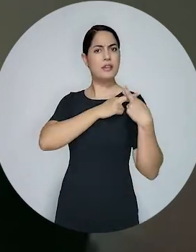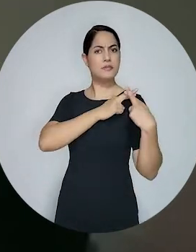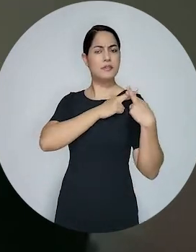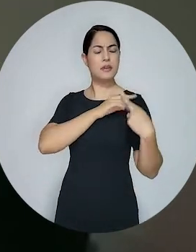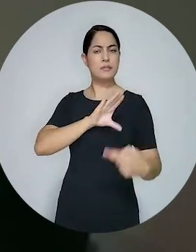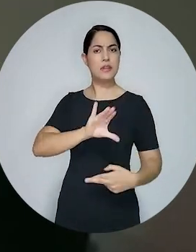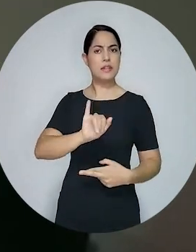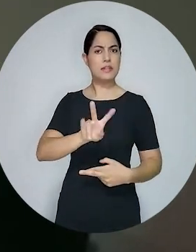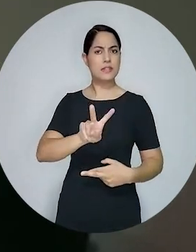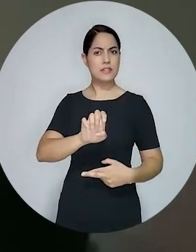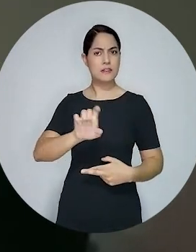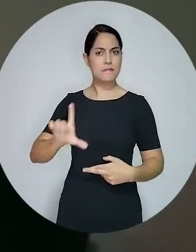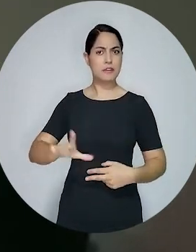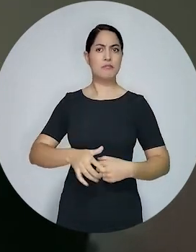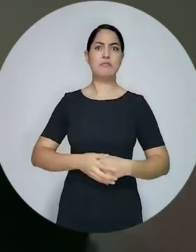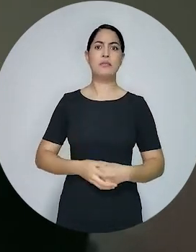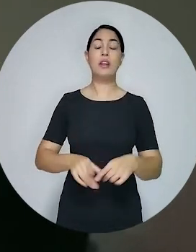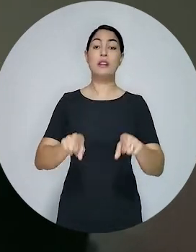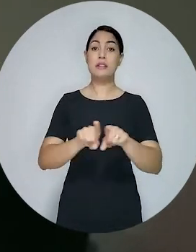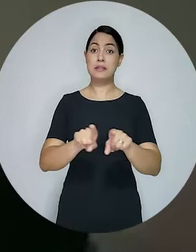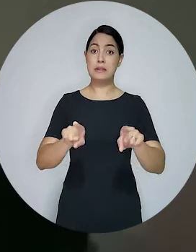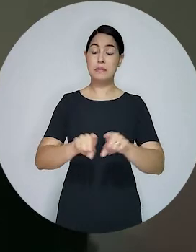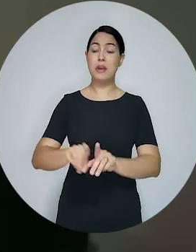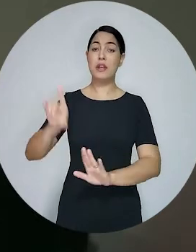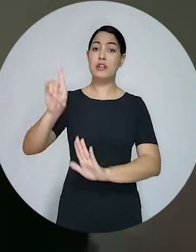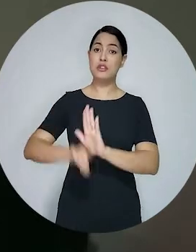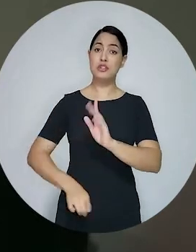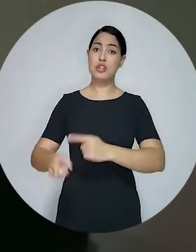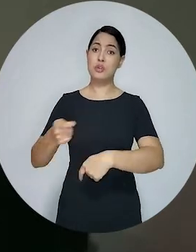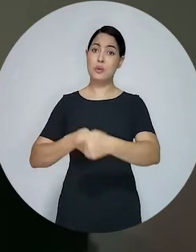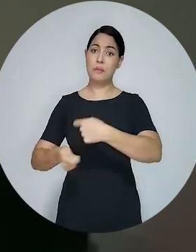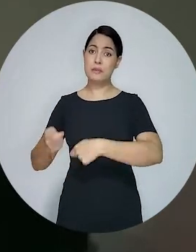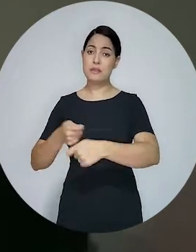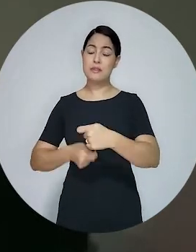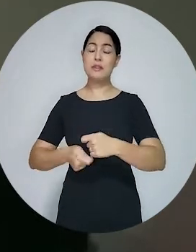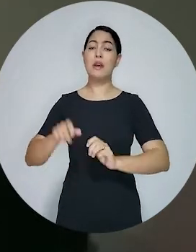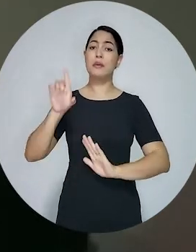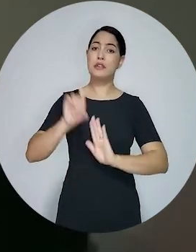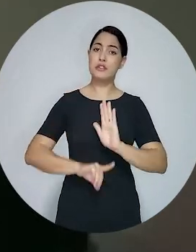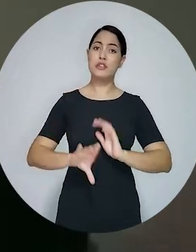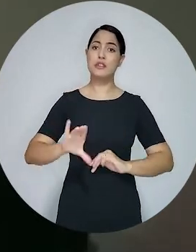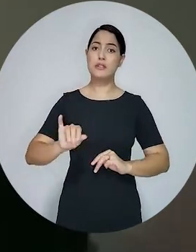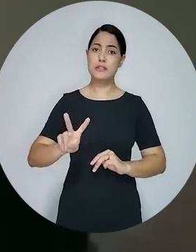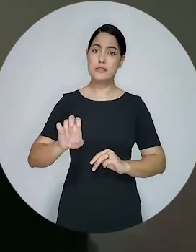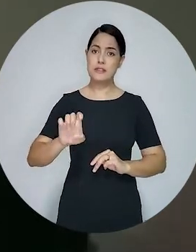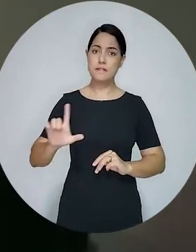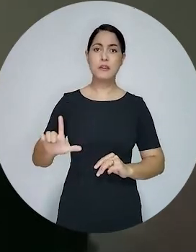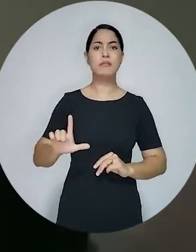responsabilidade civil, à interlocução entre o direito comercial e o direito civil,